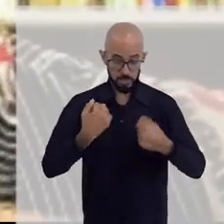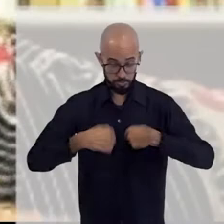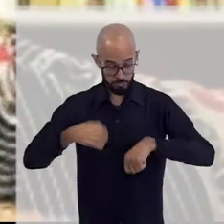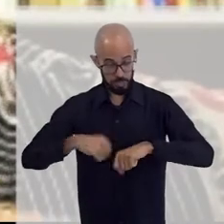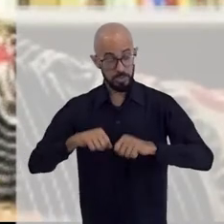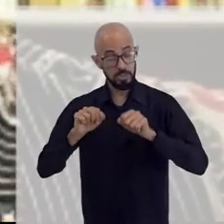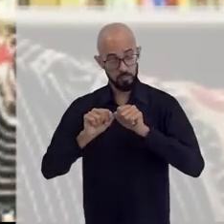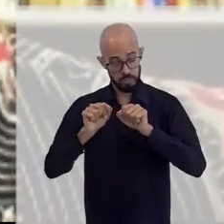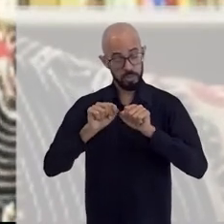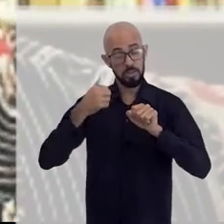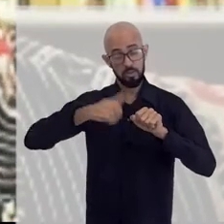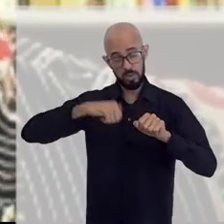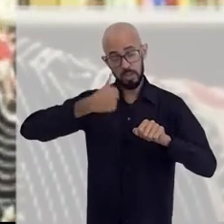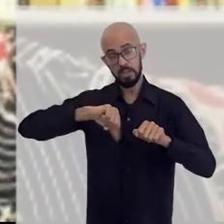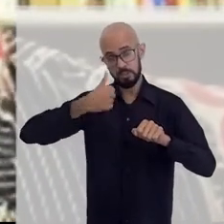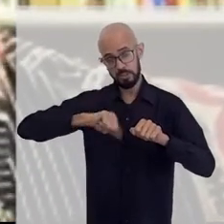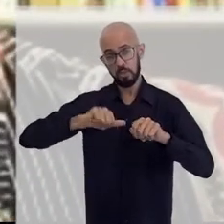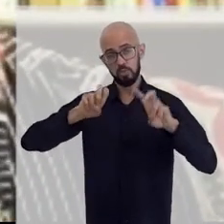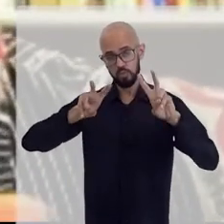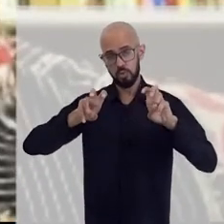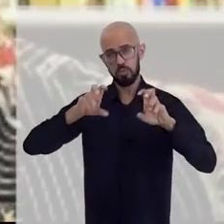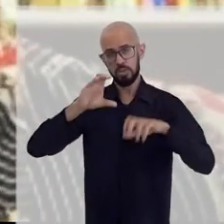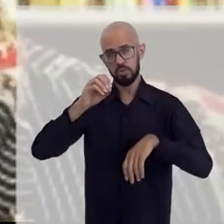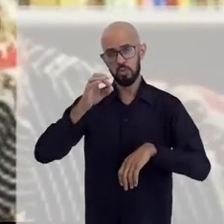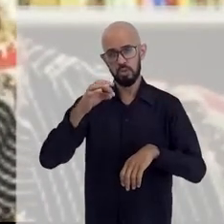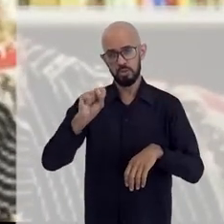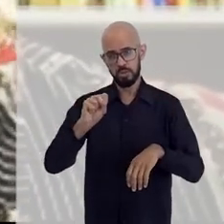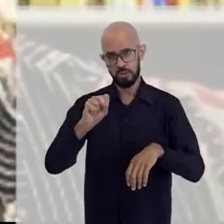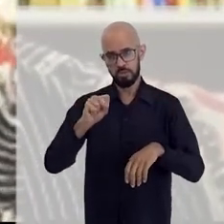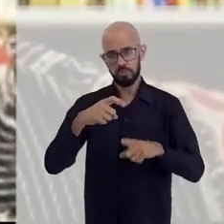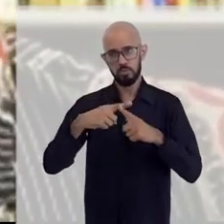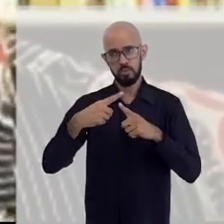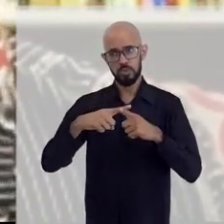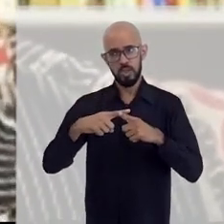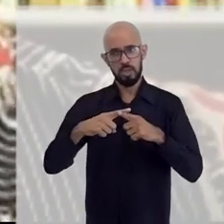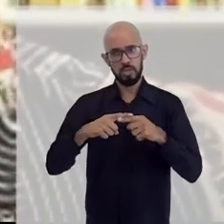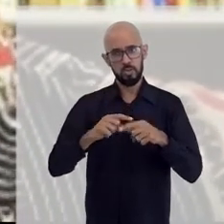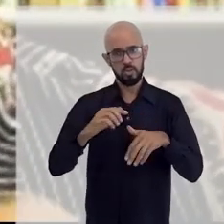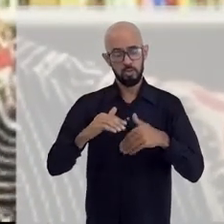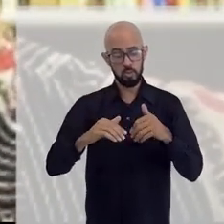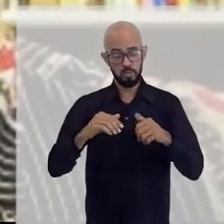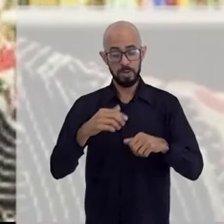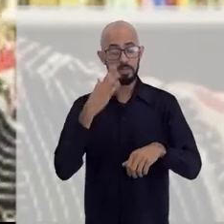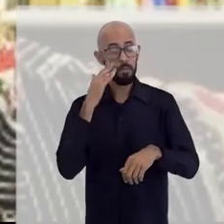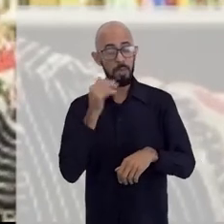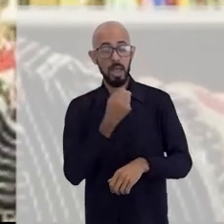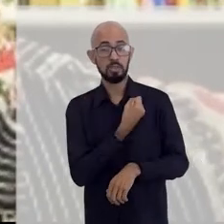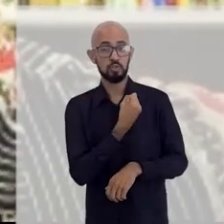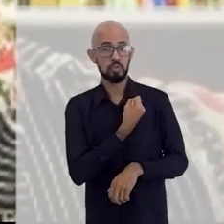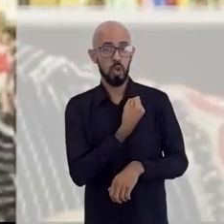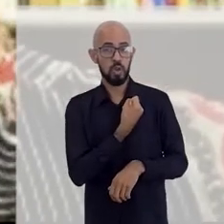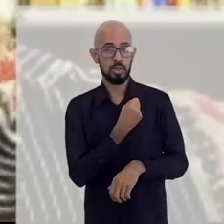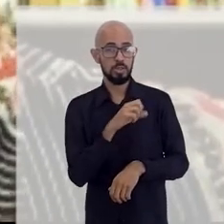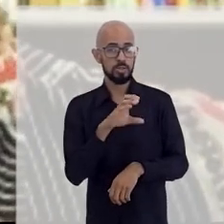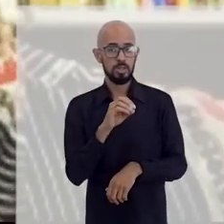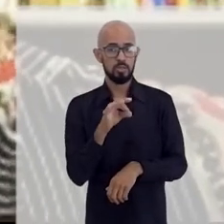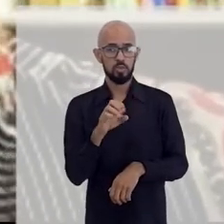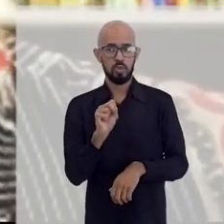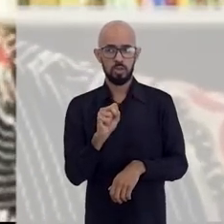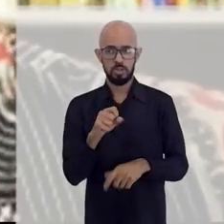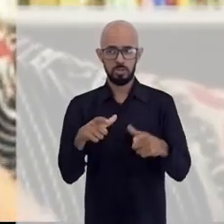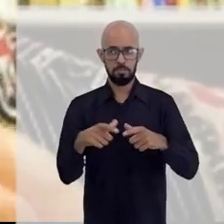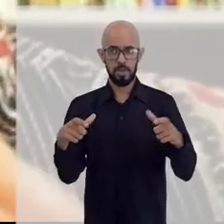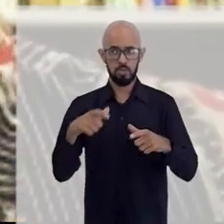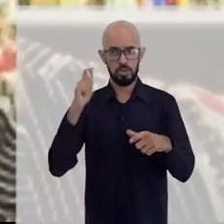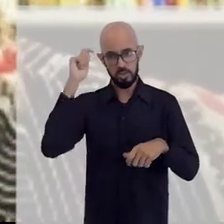falei inicialmente na questão das cotas, que a grande preocupação era o desempenho dos estudantes cotistas que chegavam à universidade, na sua grande